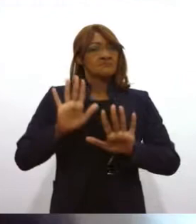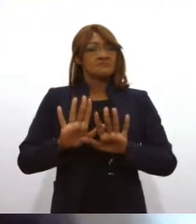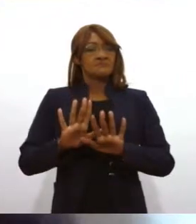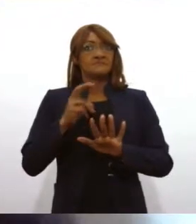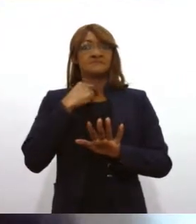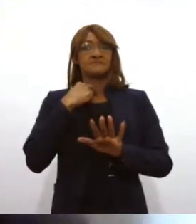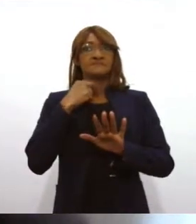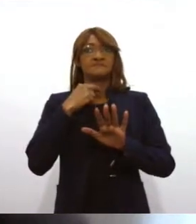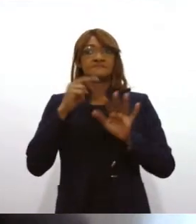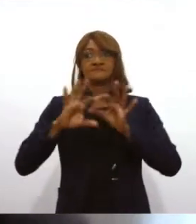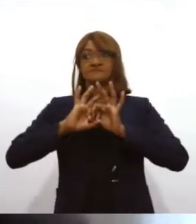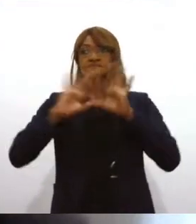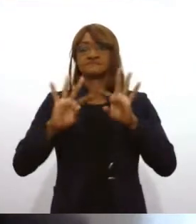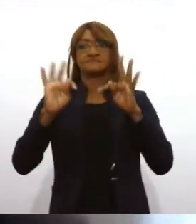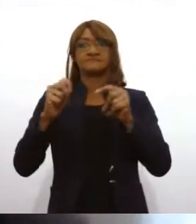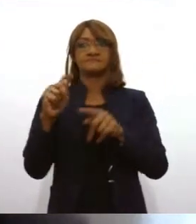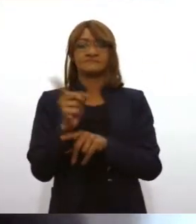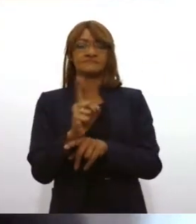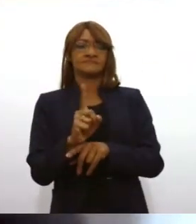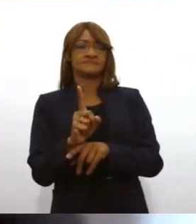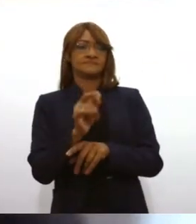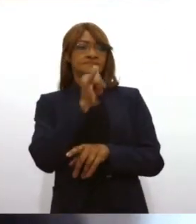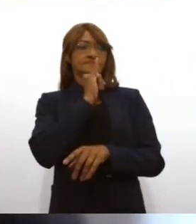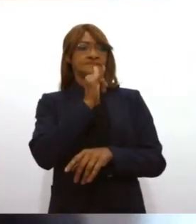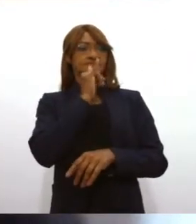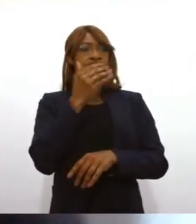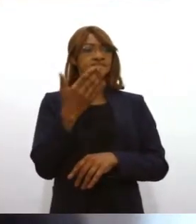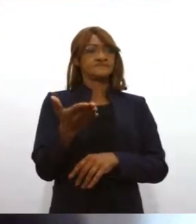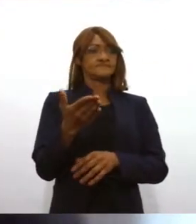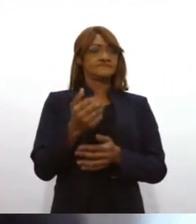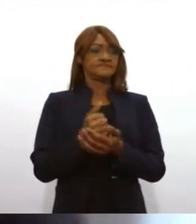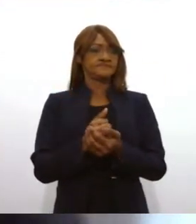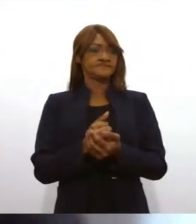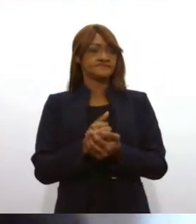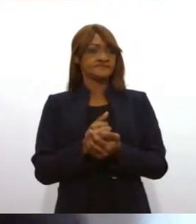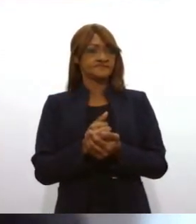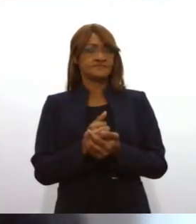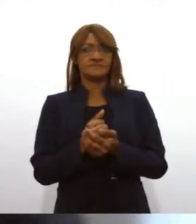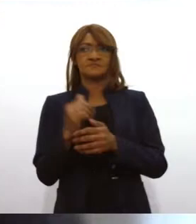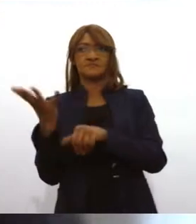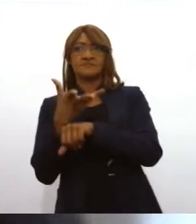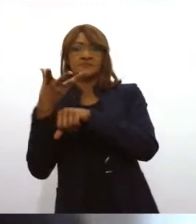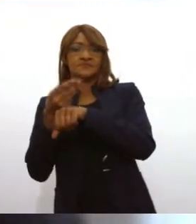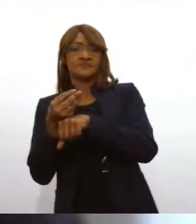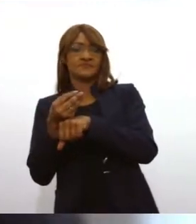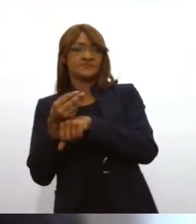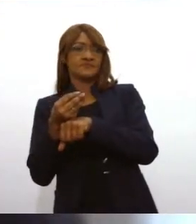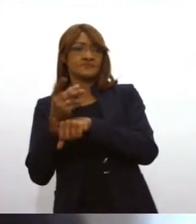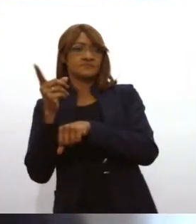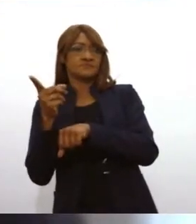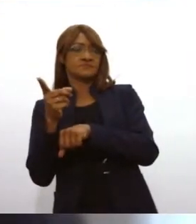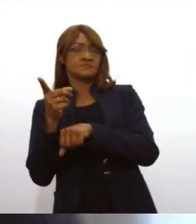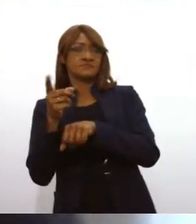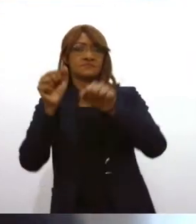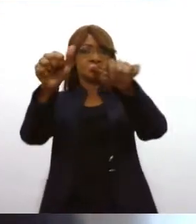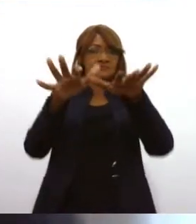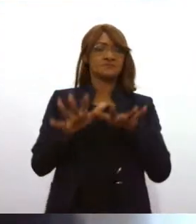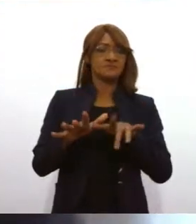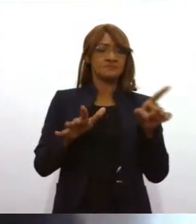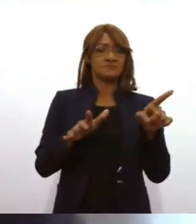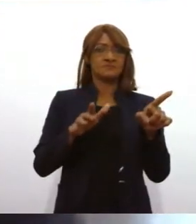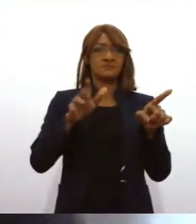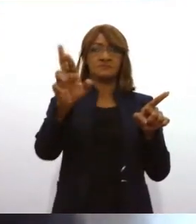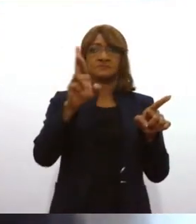vez. Quando eu questionei, por exemplo, essa coisa do comparativo entre igrejas e auditórios, a resposta dele foi